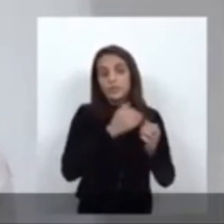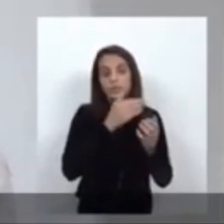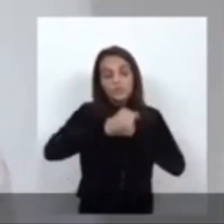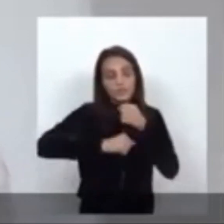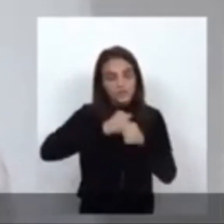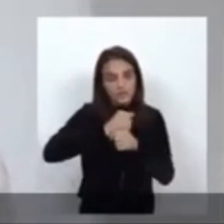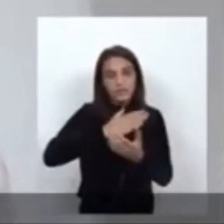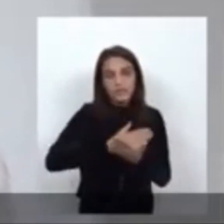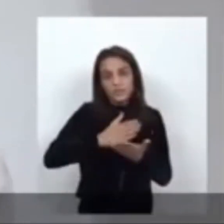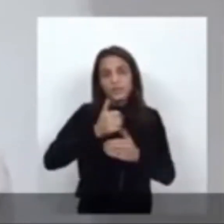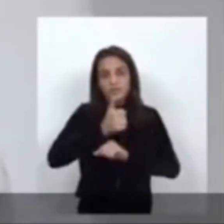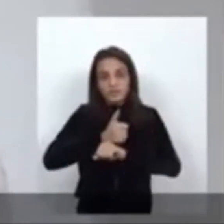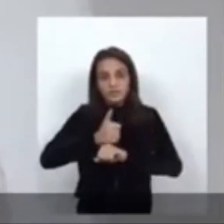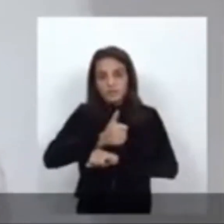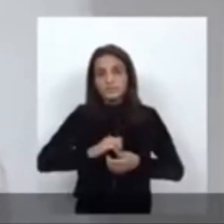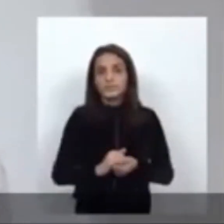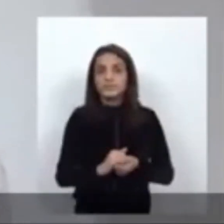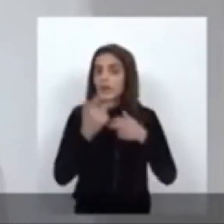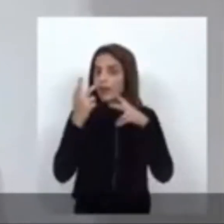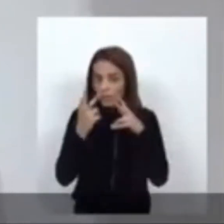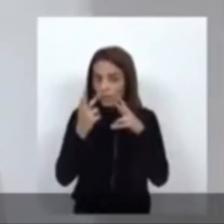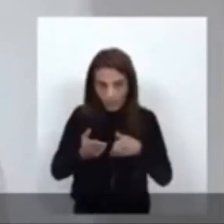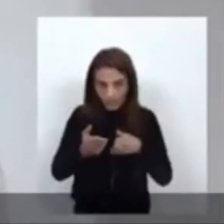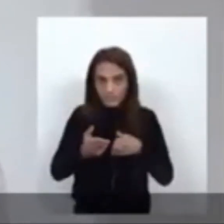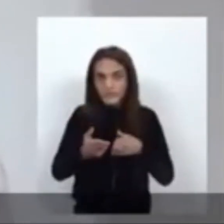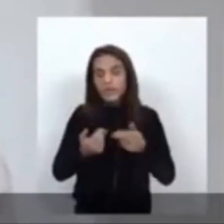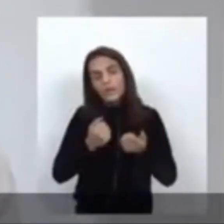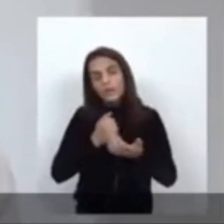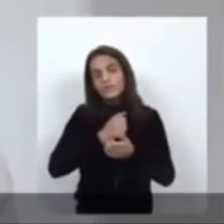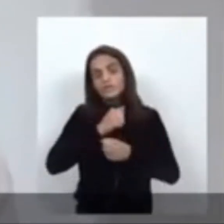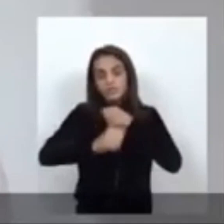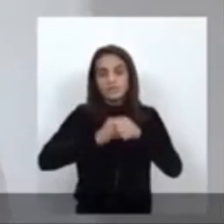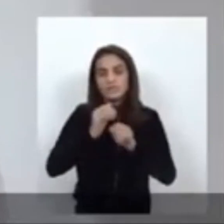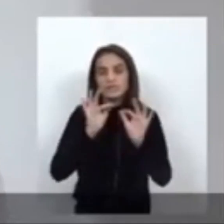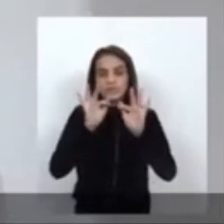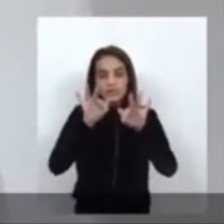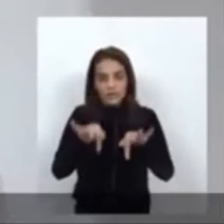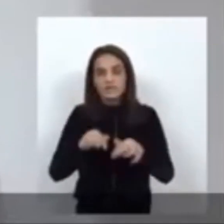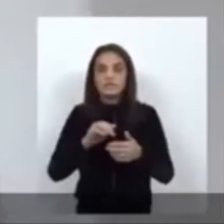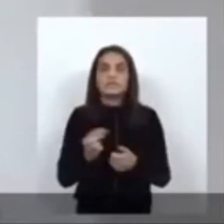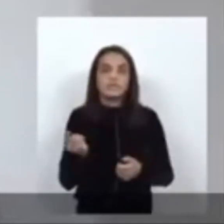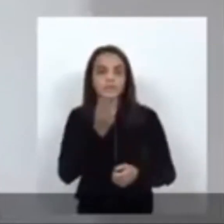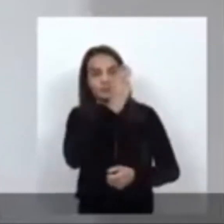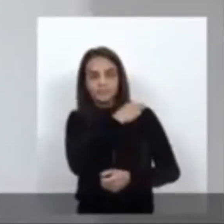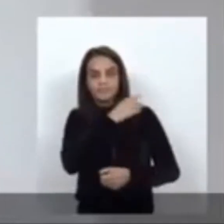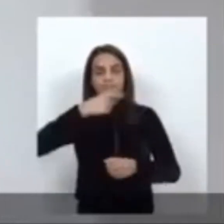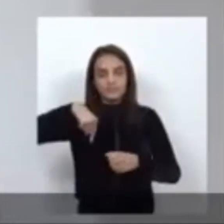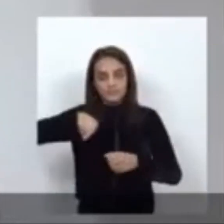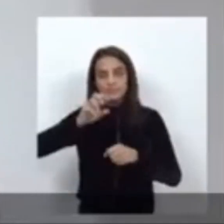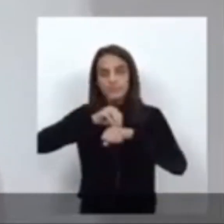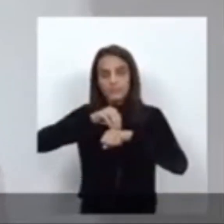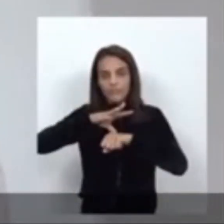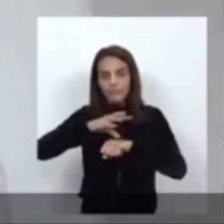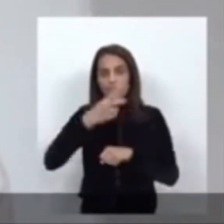dos profissionais, serão as mesmas para os anos finais e ensino médio. Então, a gente também vai orientar isso, tá, Roberta? Então, para o